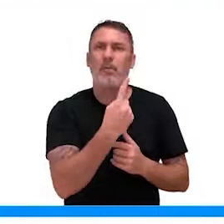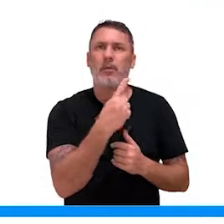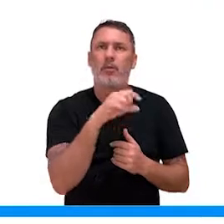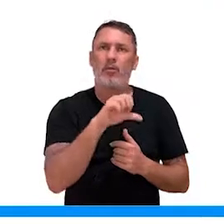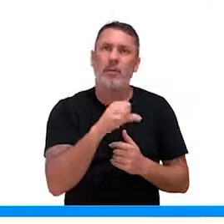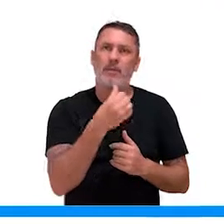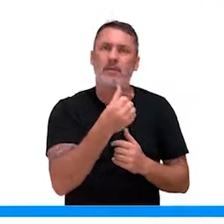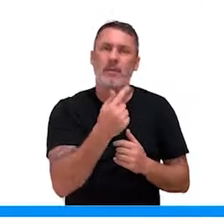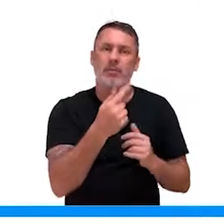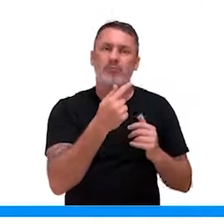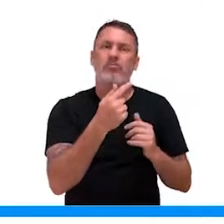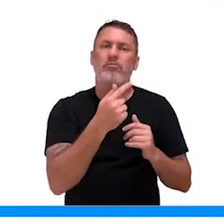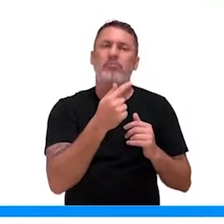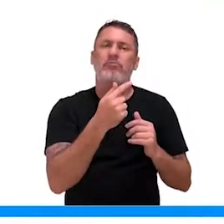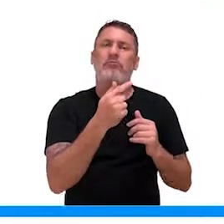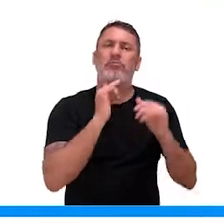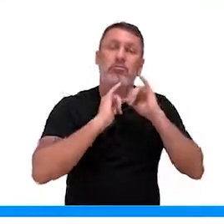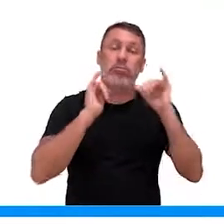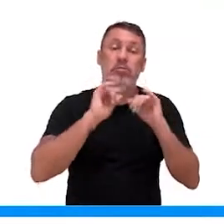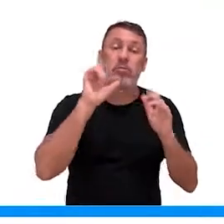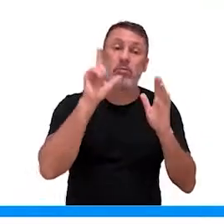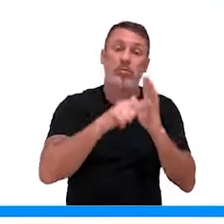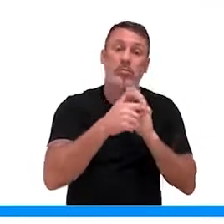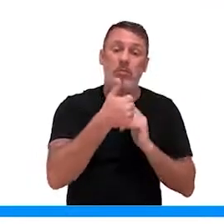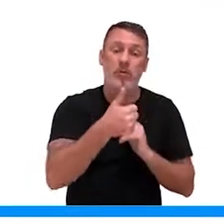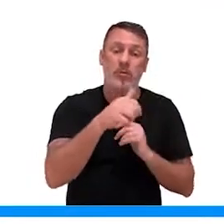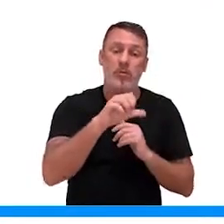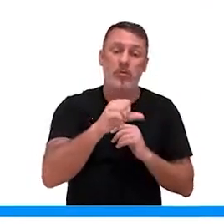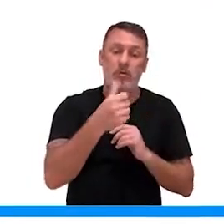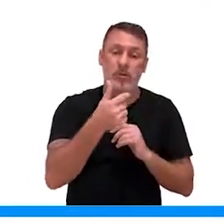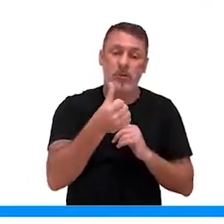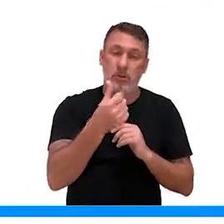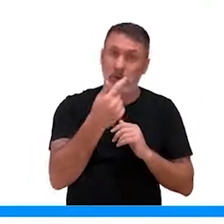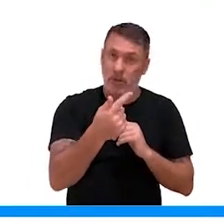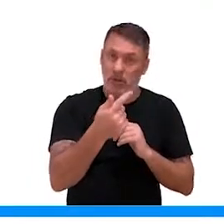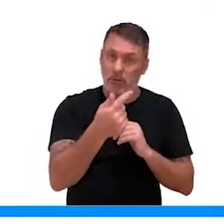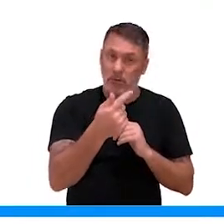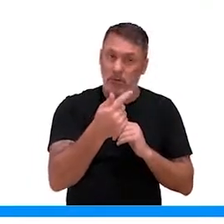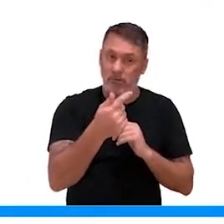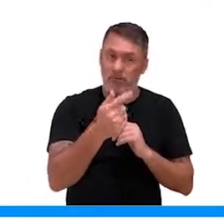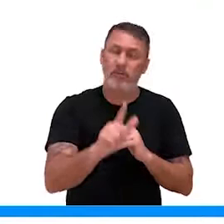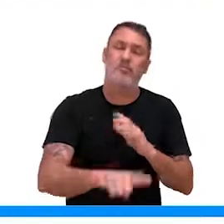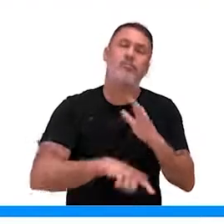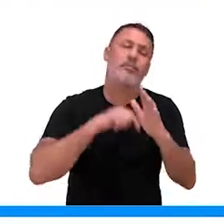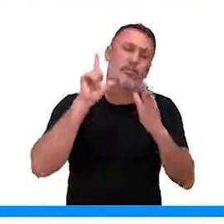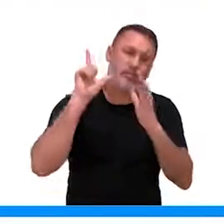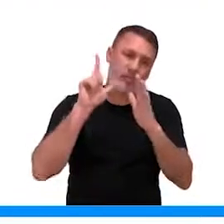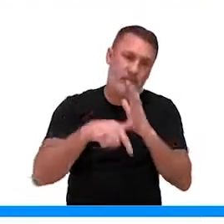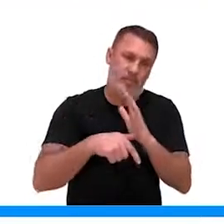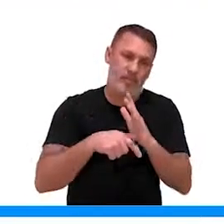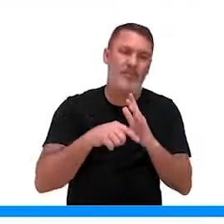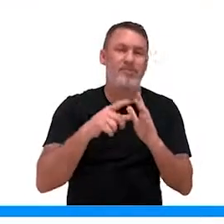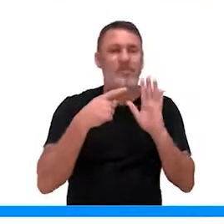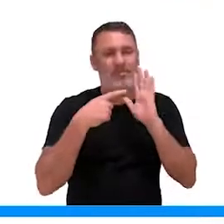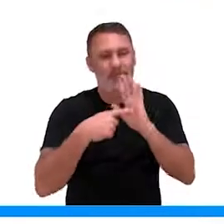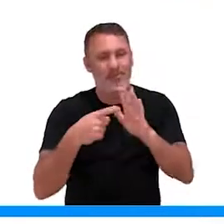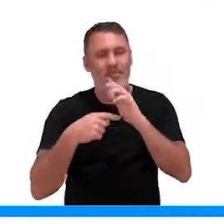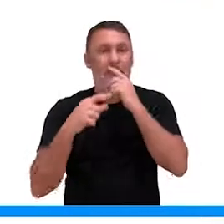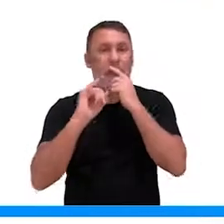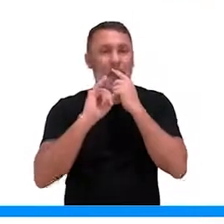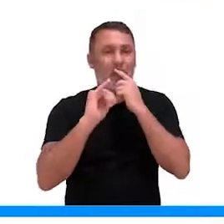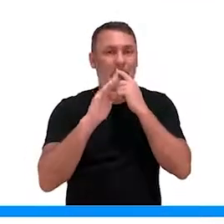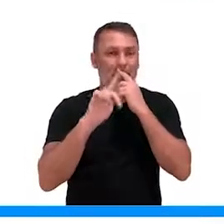foi publicada oficialmente em 1967. Logo depois ali, claro, daquela que foi formalizada pelo